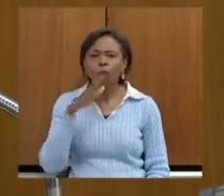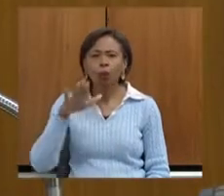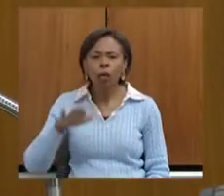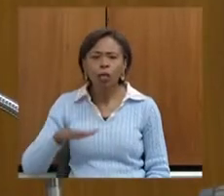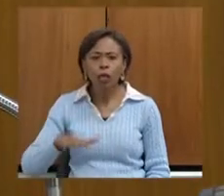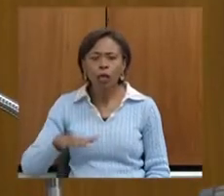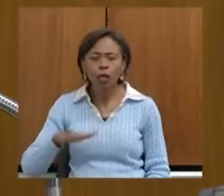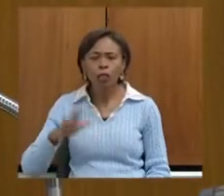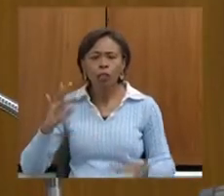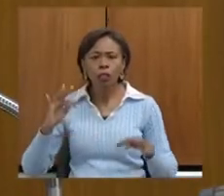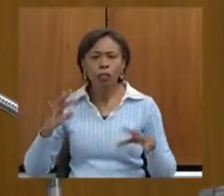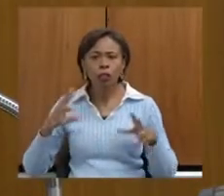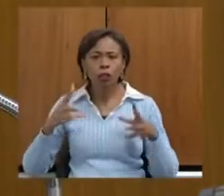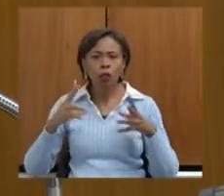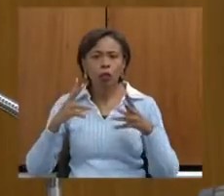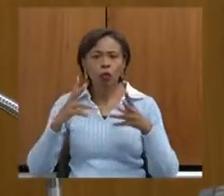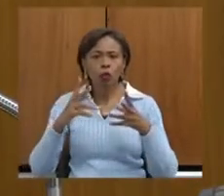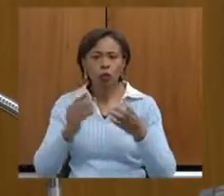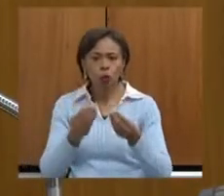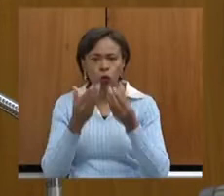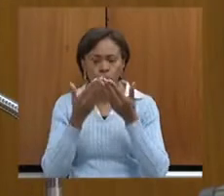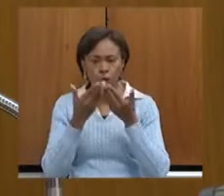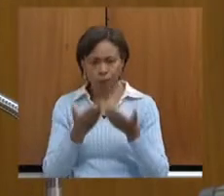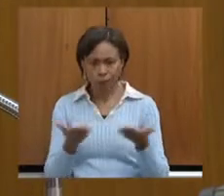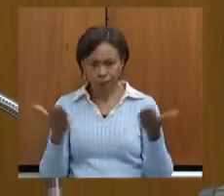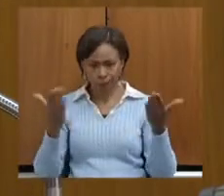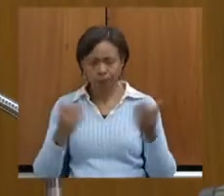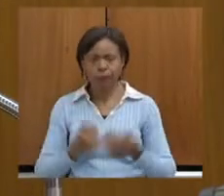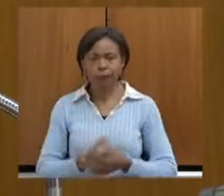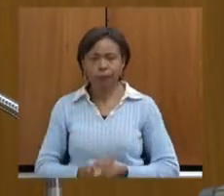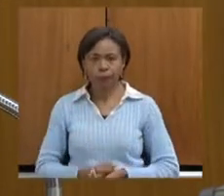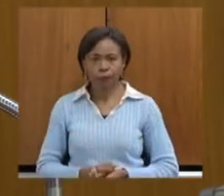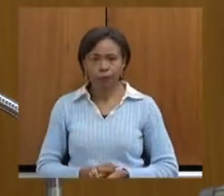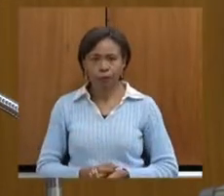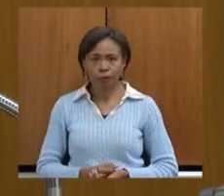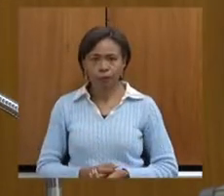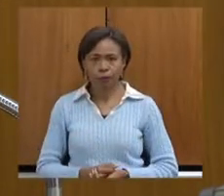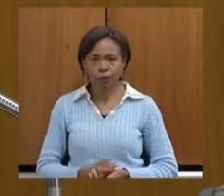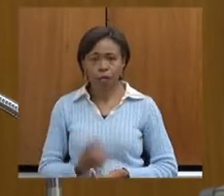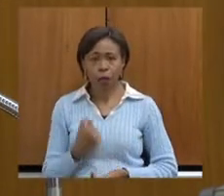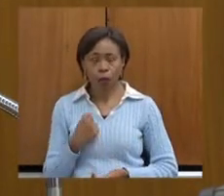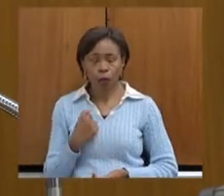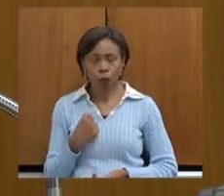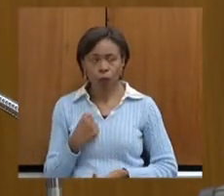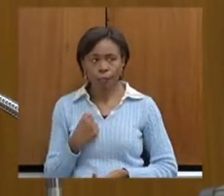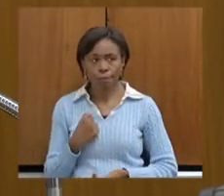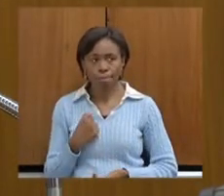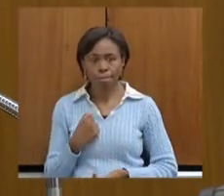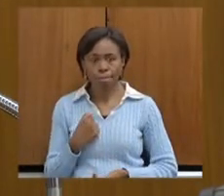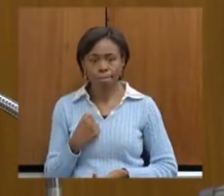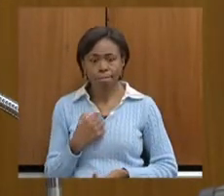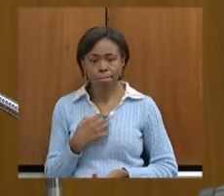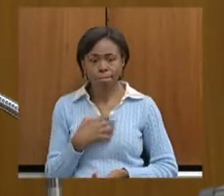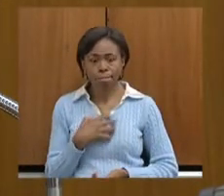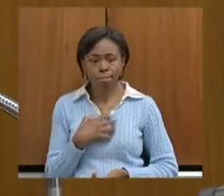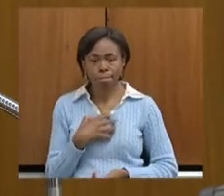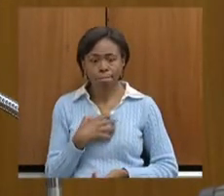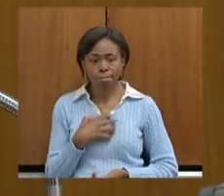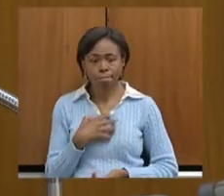a todos EA todas eu tô sim